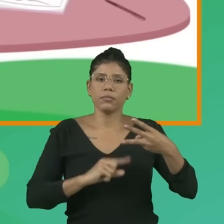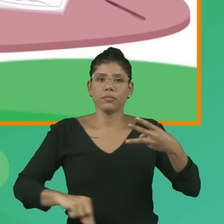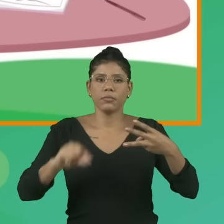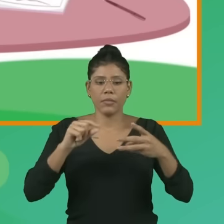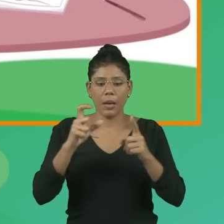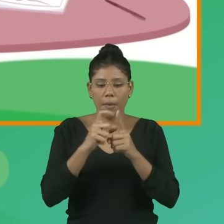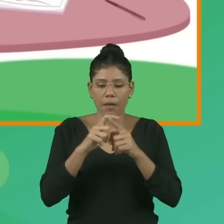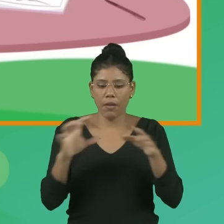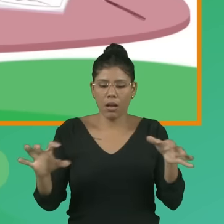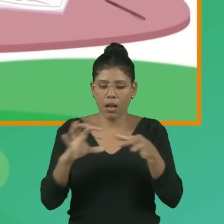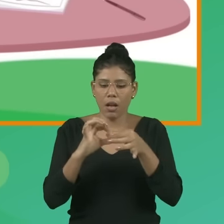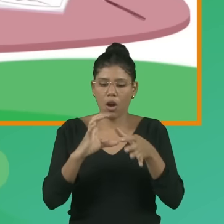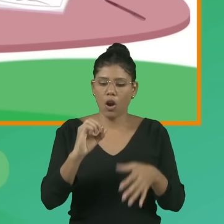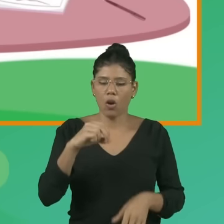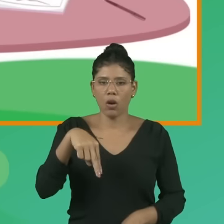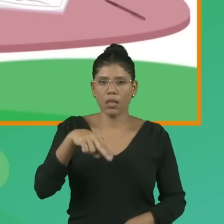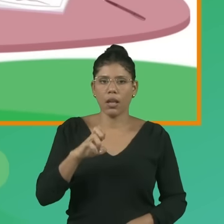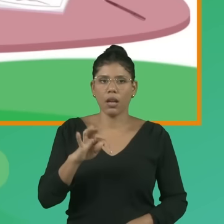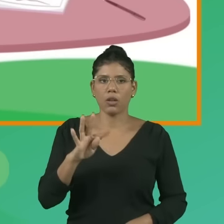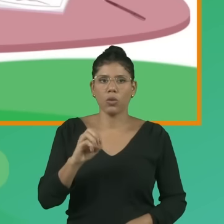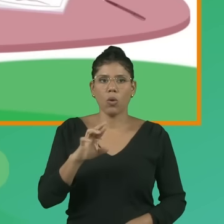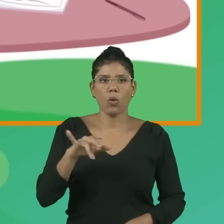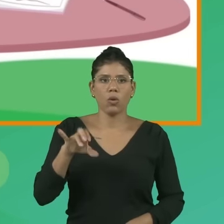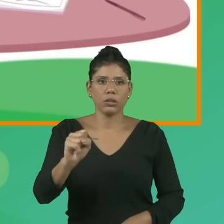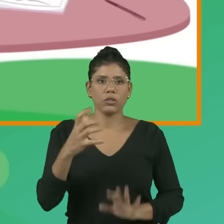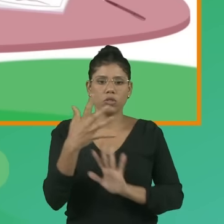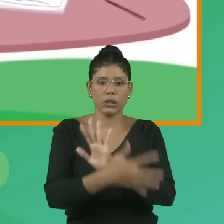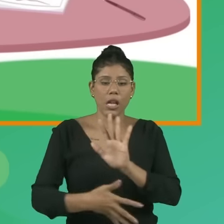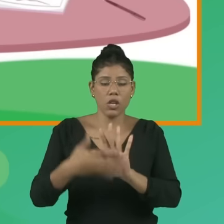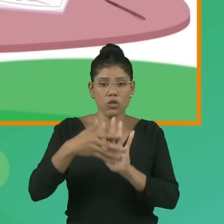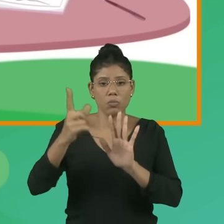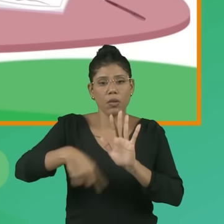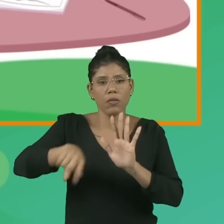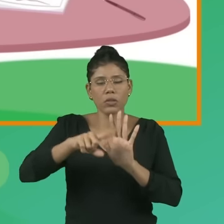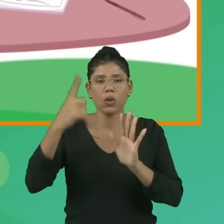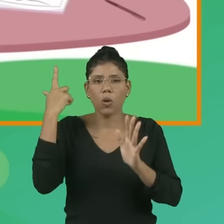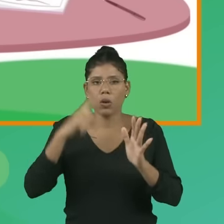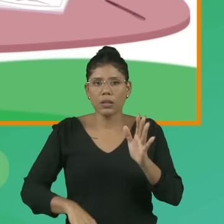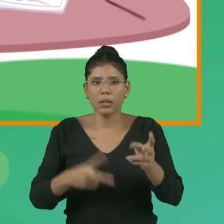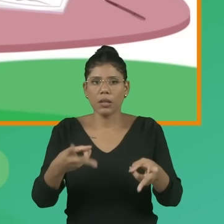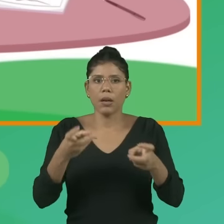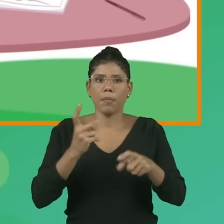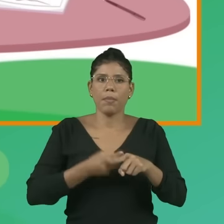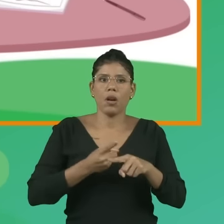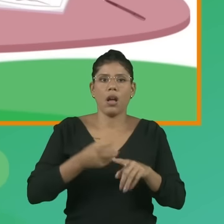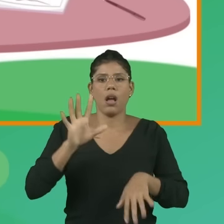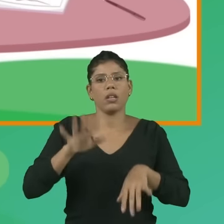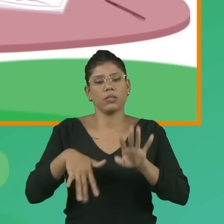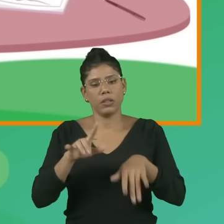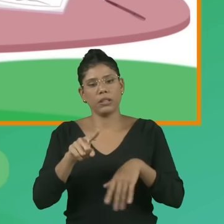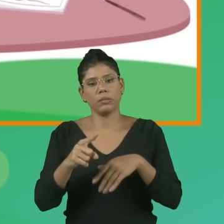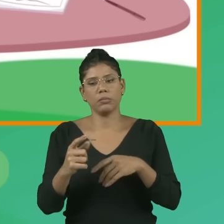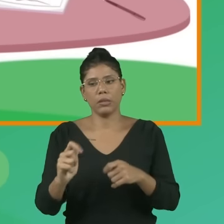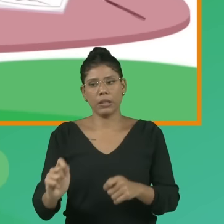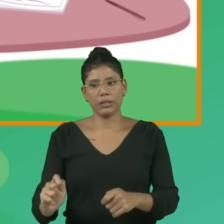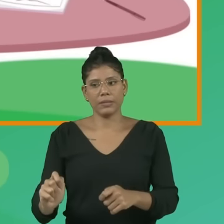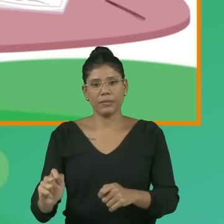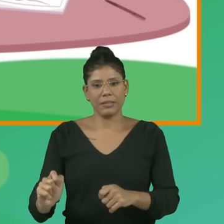entender esses conectores de texto porque eles muitas vezes são parceiros da gente, para a gente fazer as